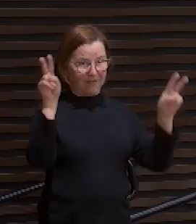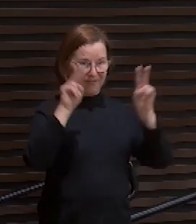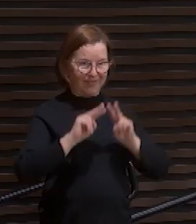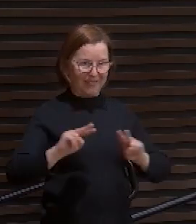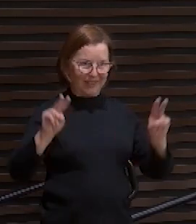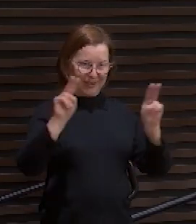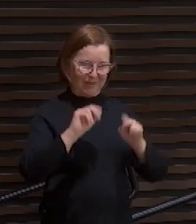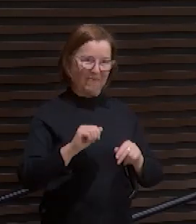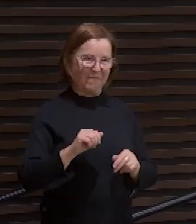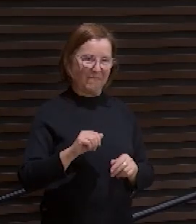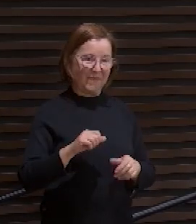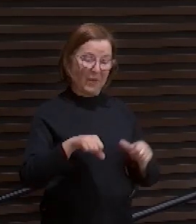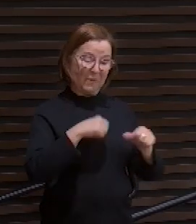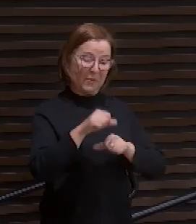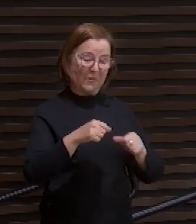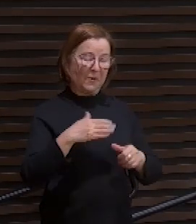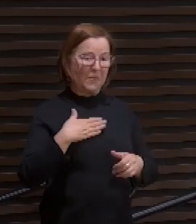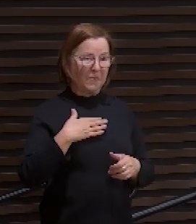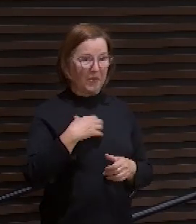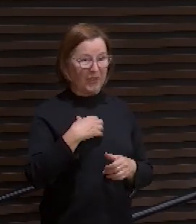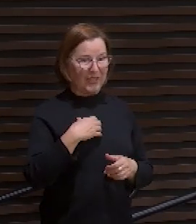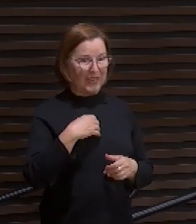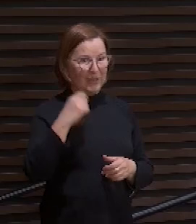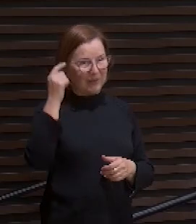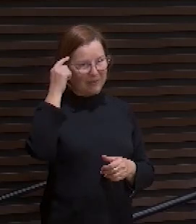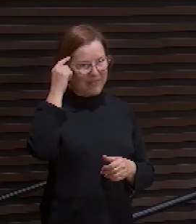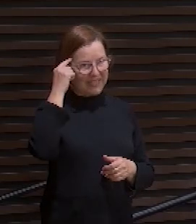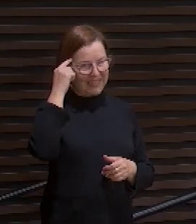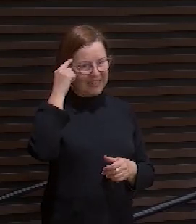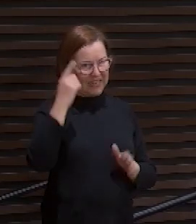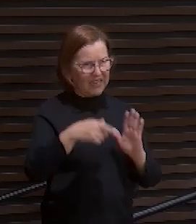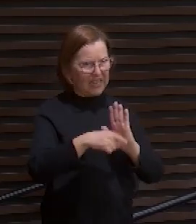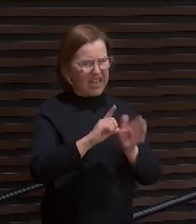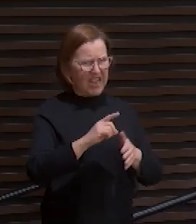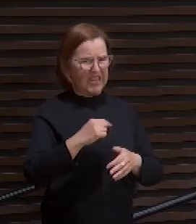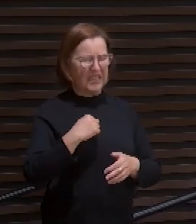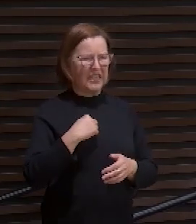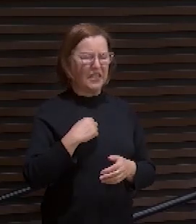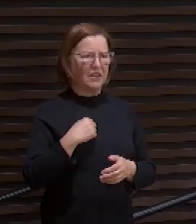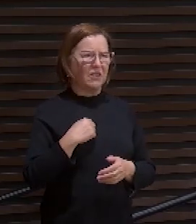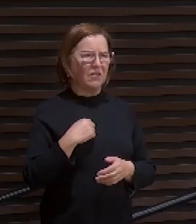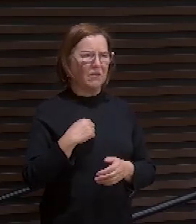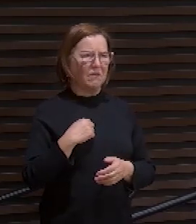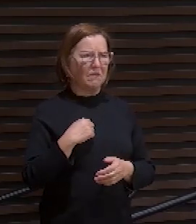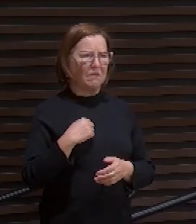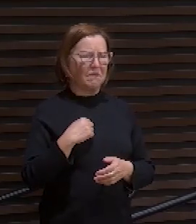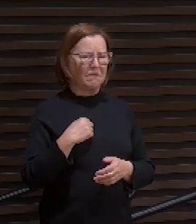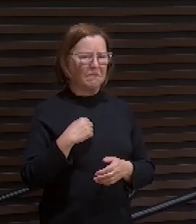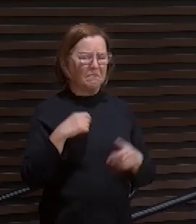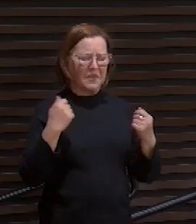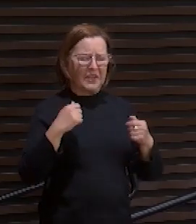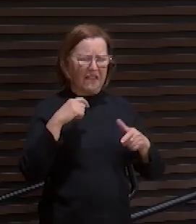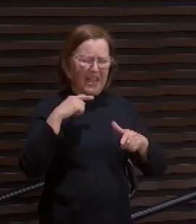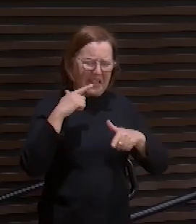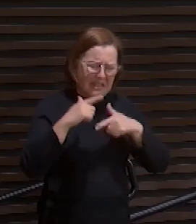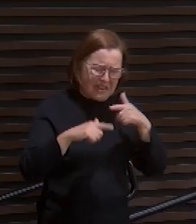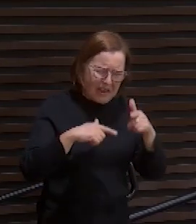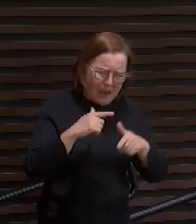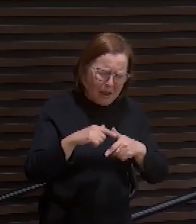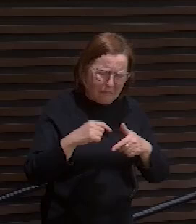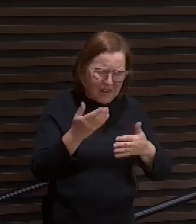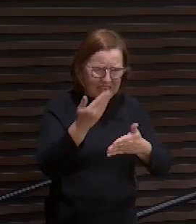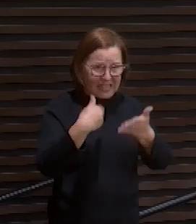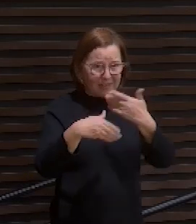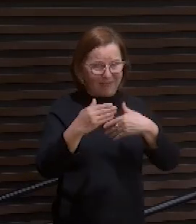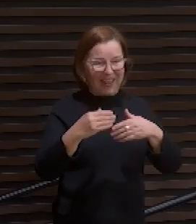mudou a minha maneira de pensar. Antes eu tinha que trabalhar para ser premiado.